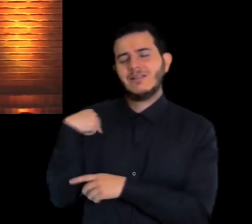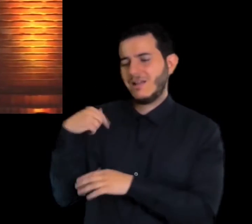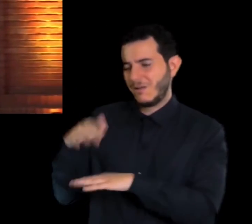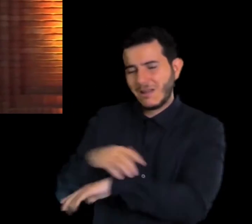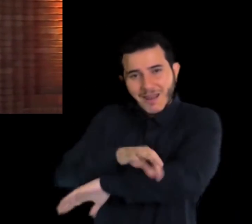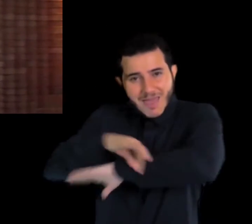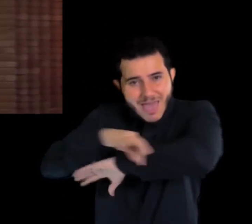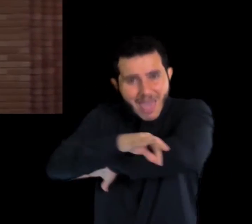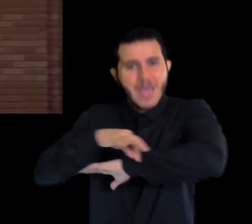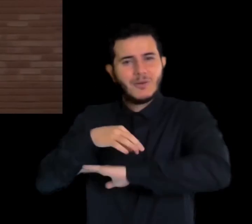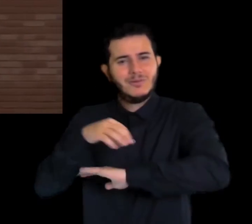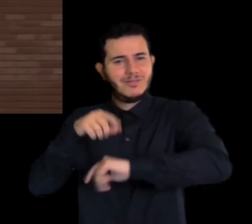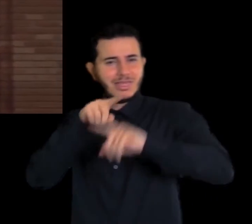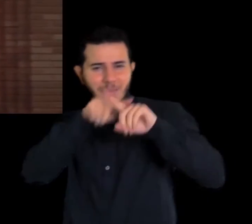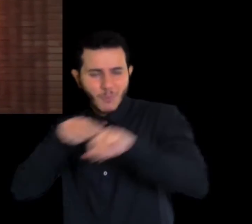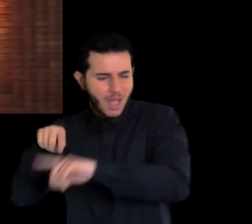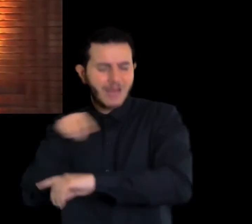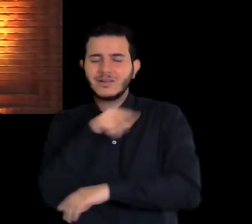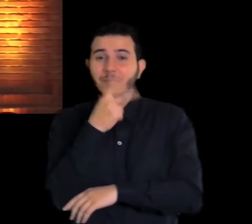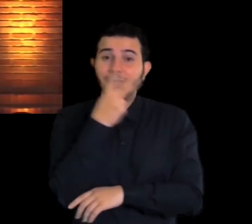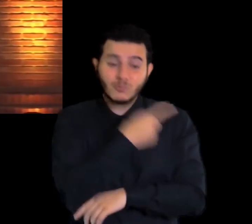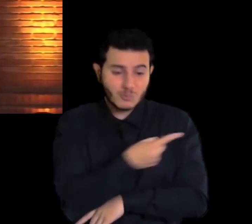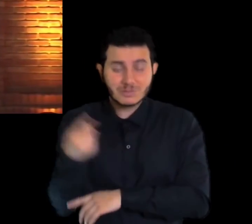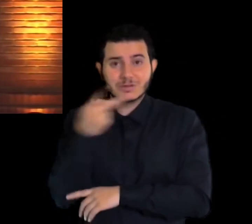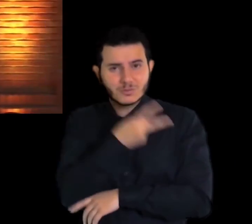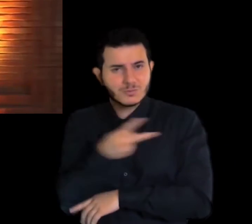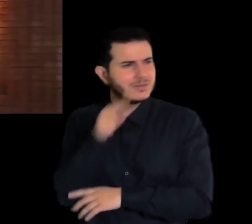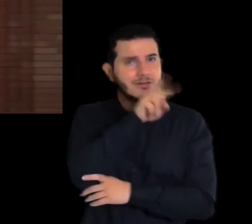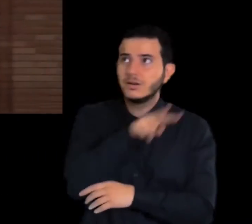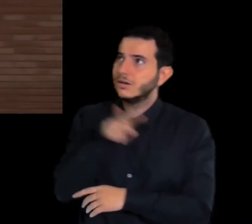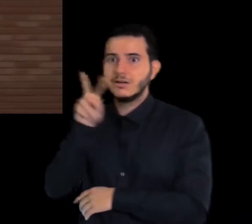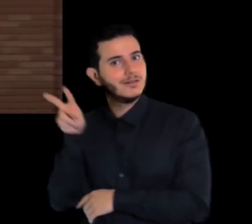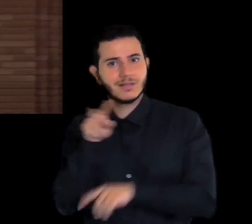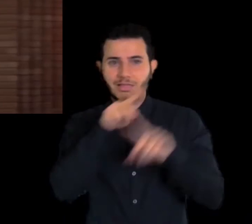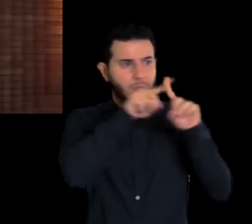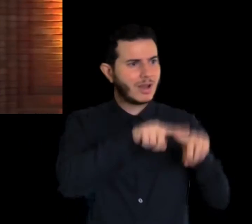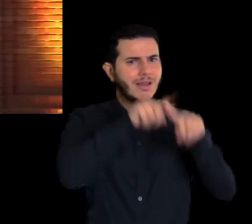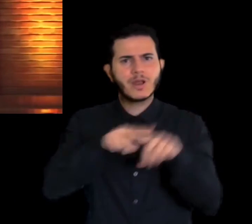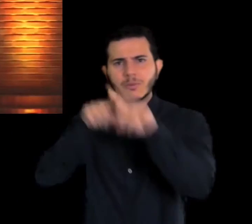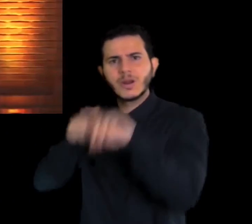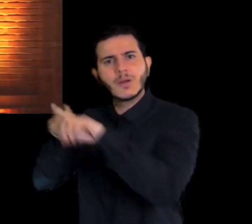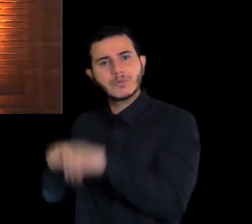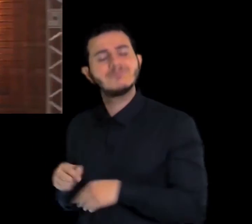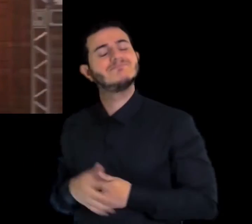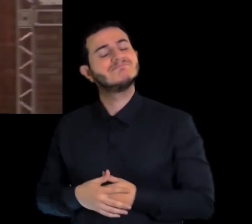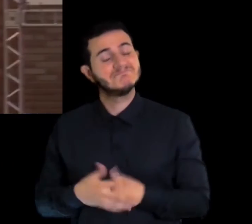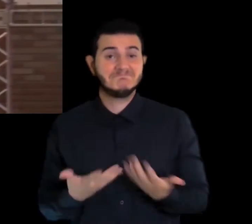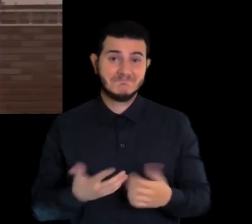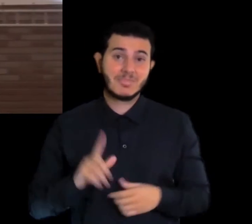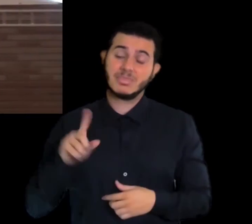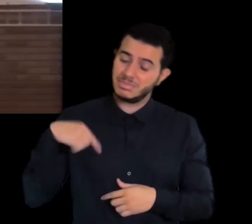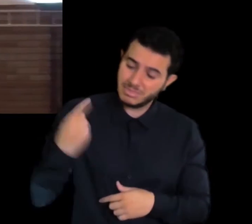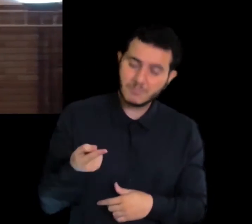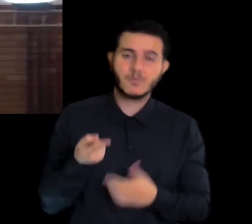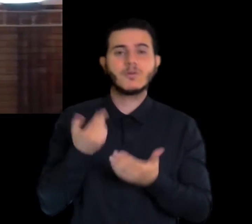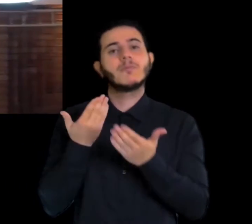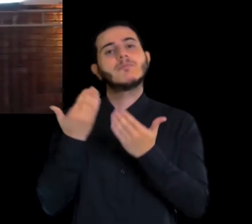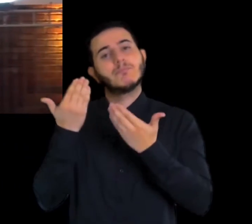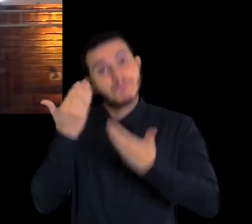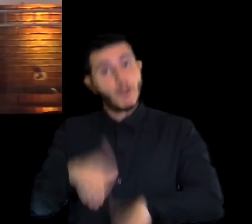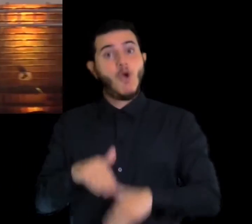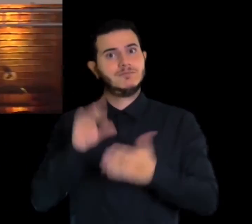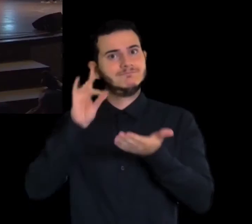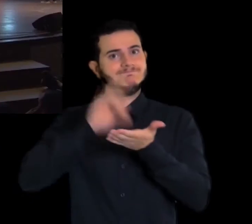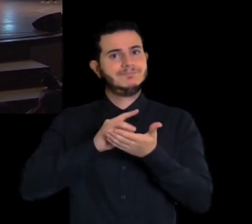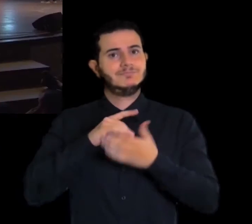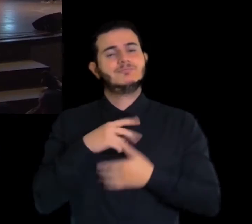lápis era tabuada, minha régua era tabuada. Foram 2 semanas de tabuada em todo lugar, todo lugar. E teve uma prova depois de 2